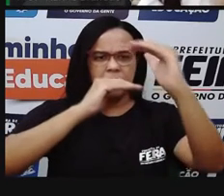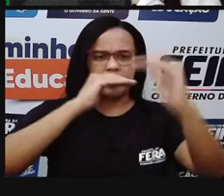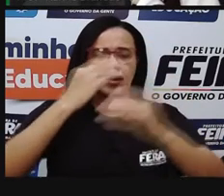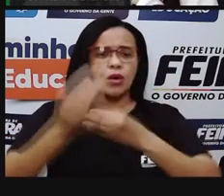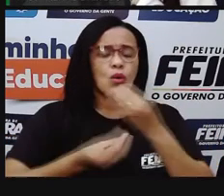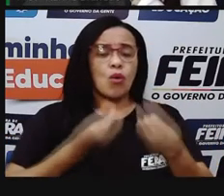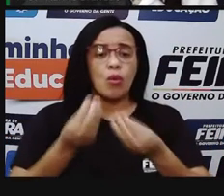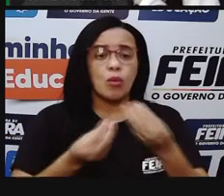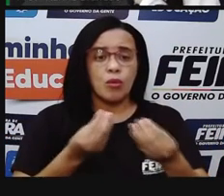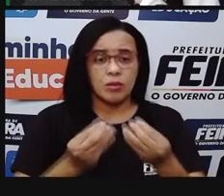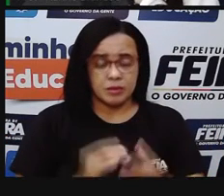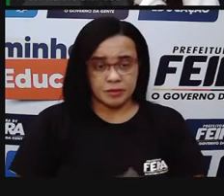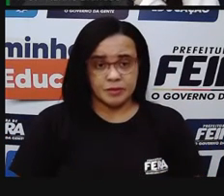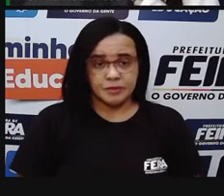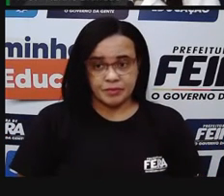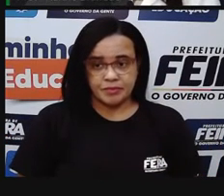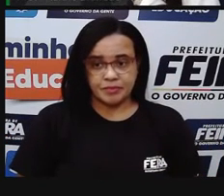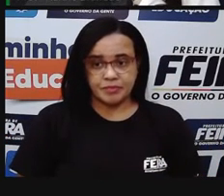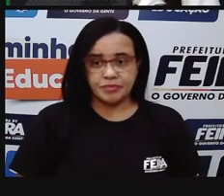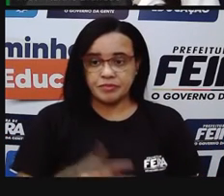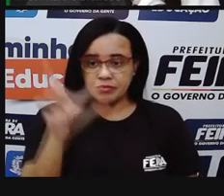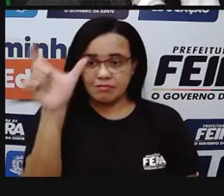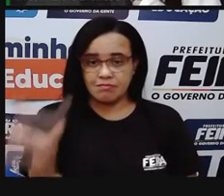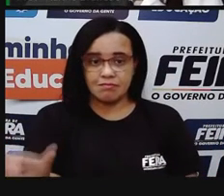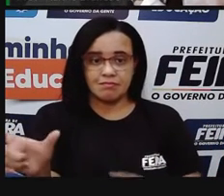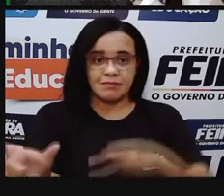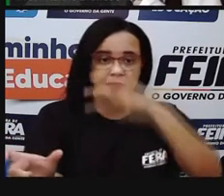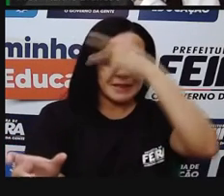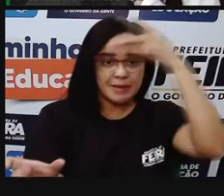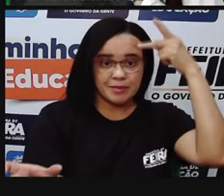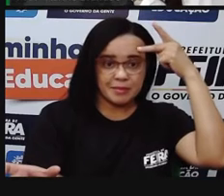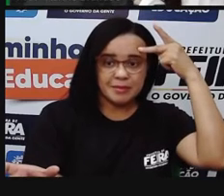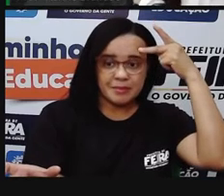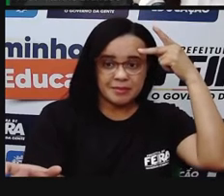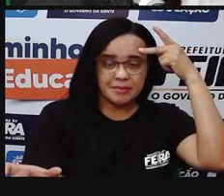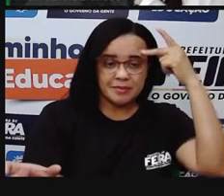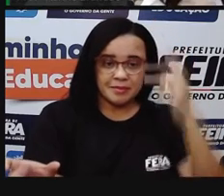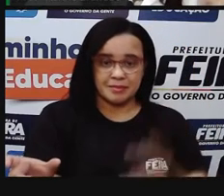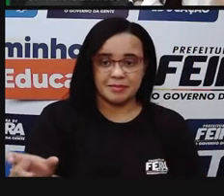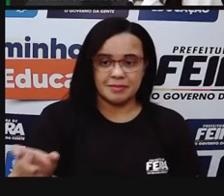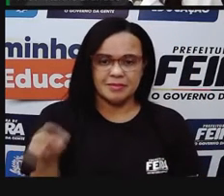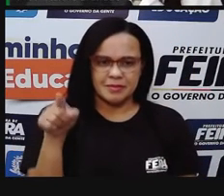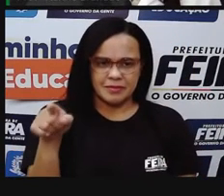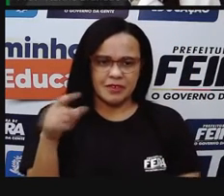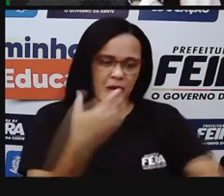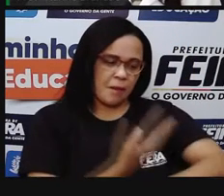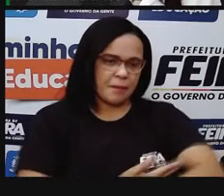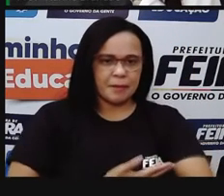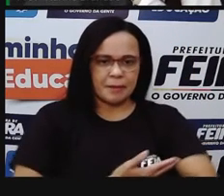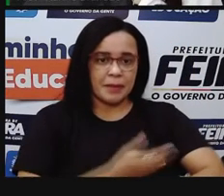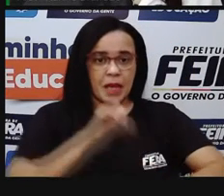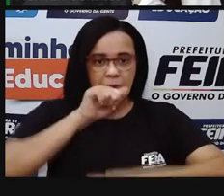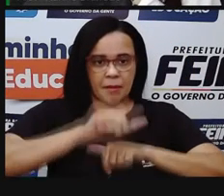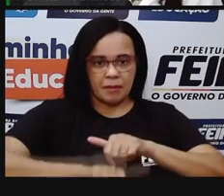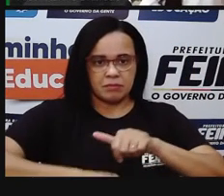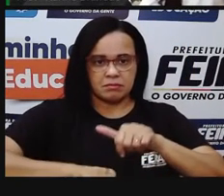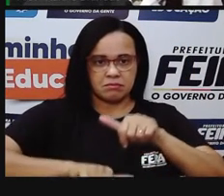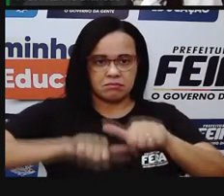a gente pode considerar o quê? Que o ser humano, ele não mudou muito, né? Não houveram transformações,